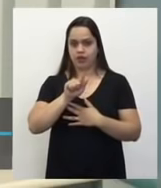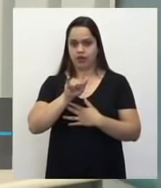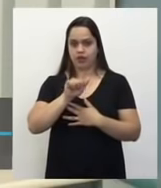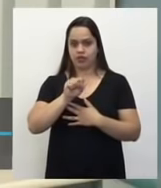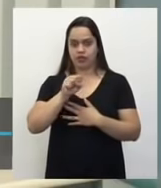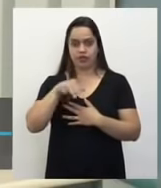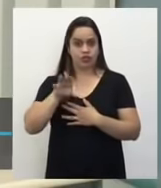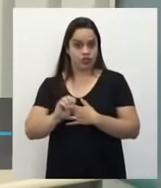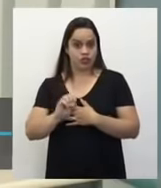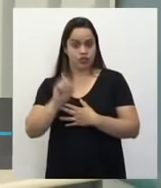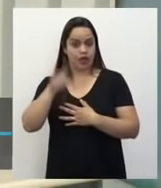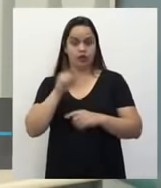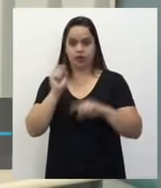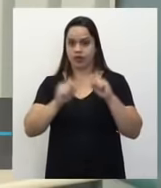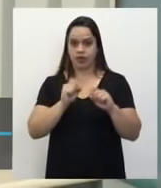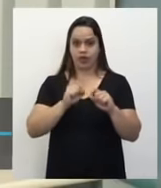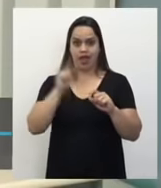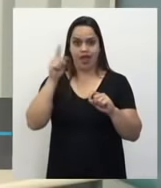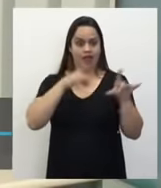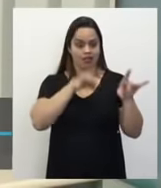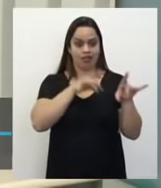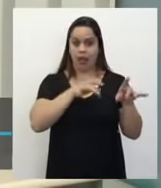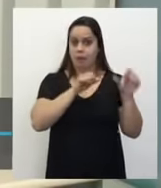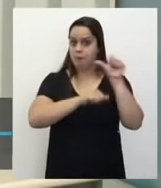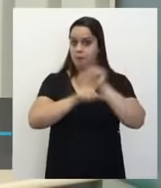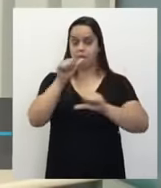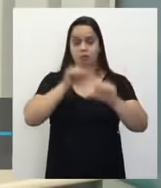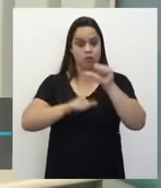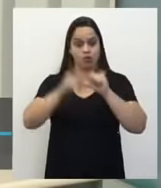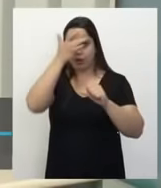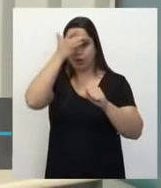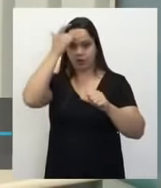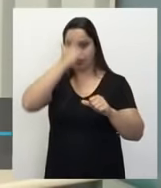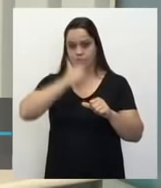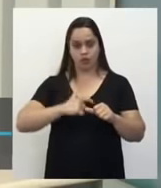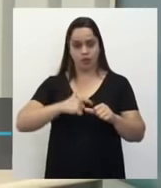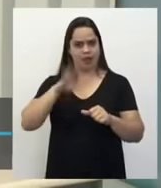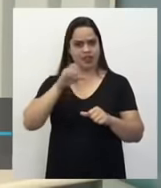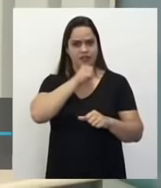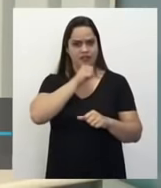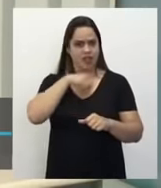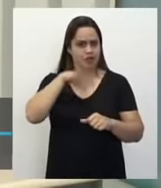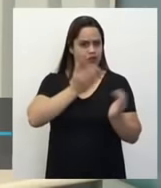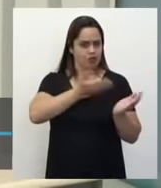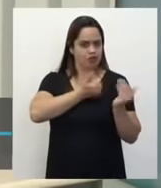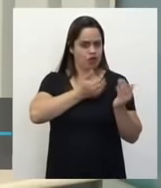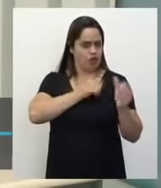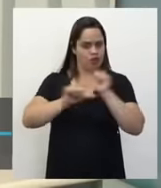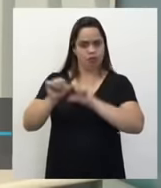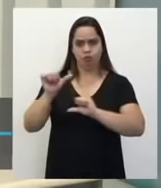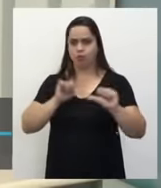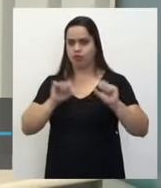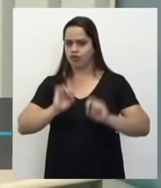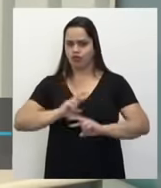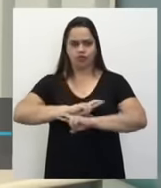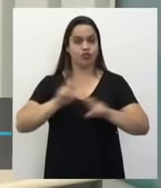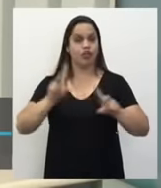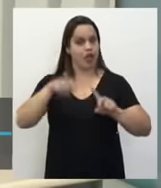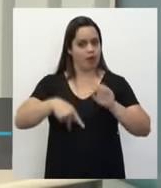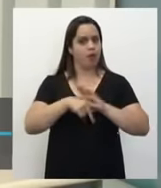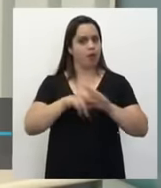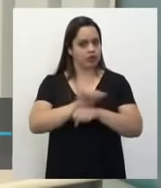que muda a feição do personagem, faz ele ficar mais velho, mais jovem, faz ele ficar bem diferente. É uma técnica